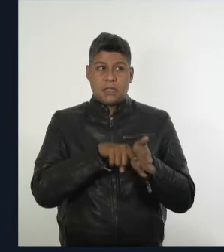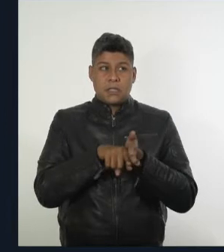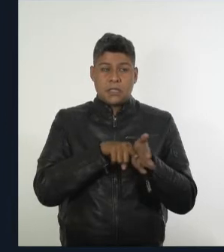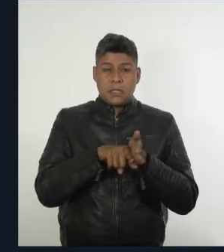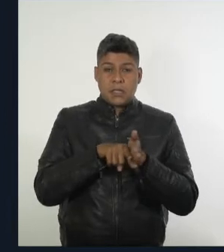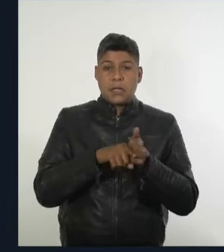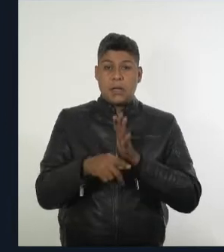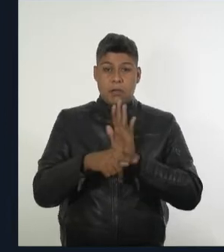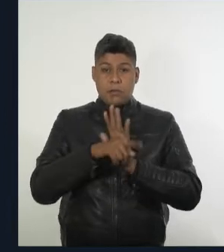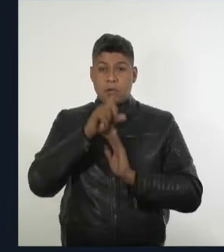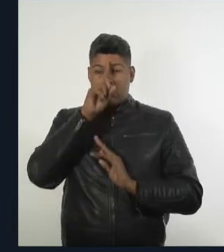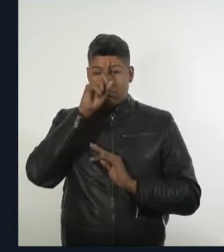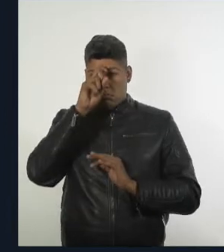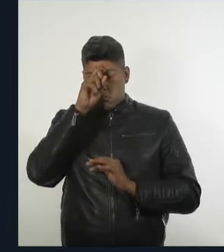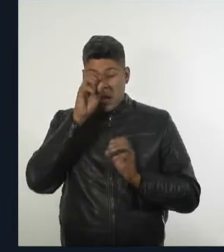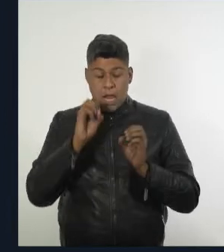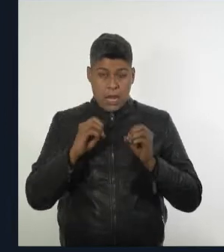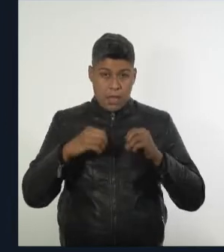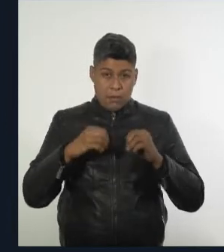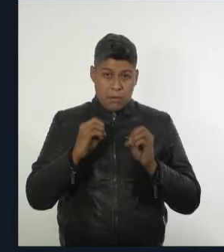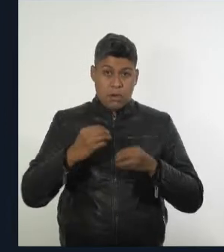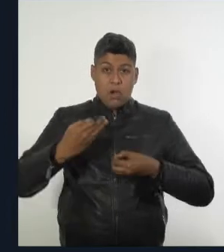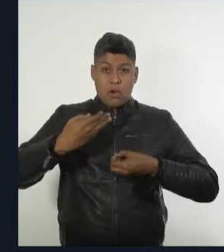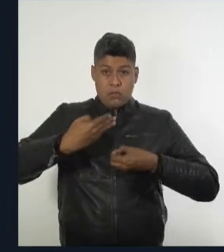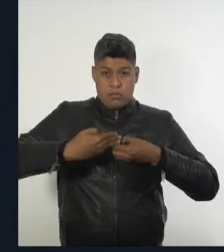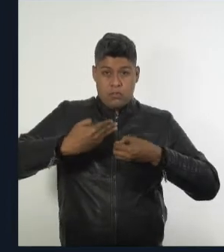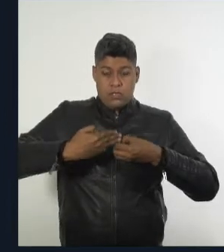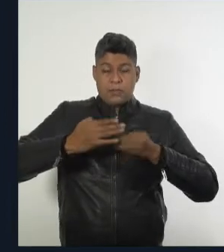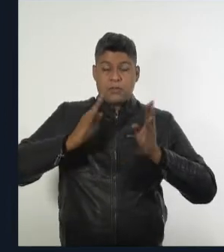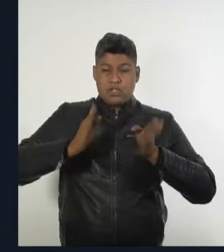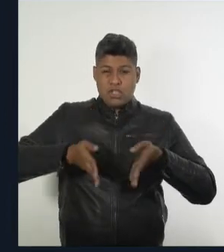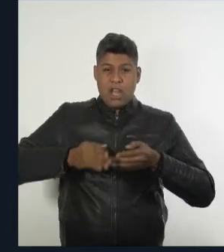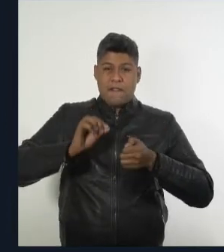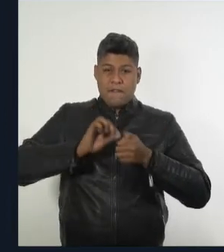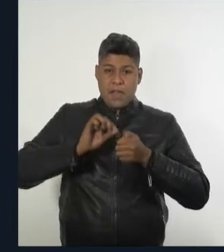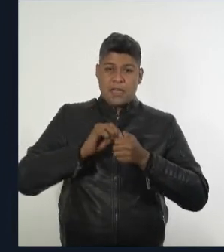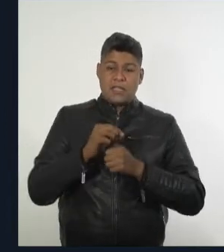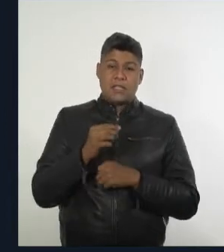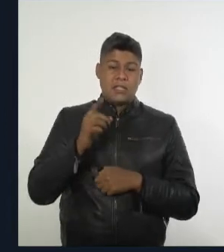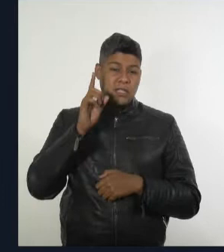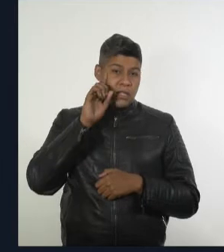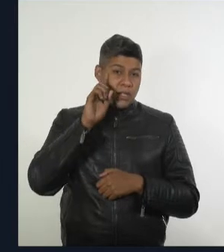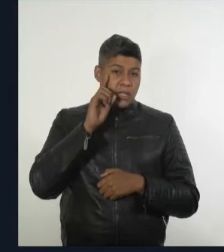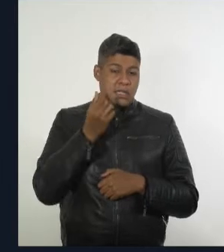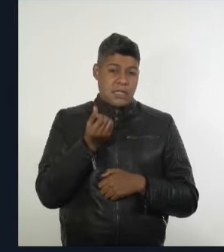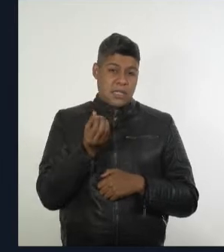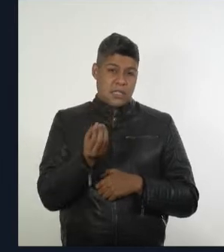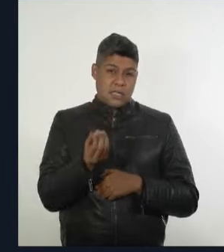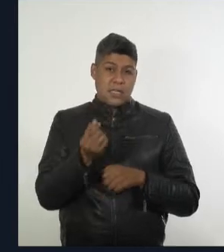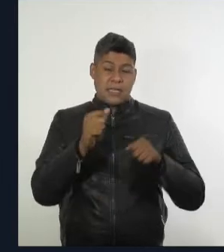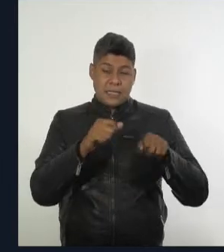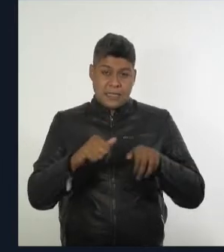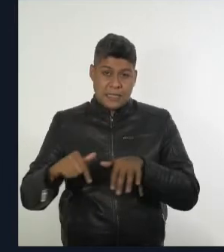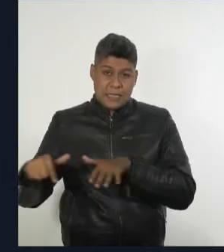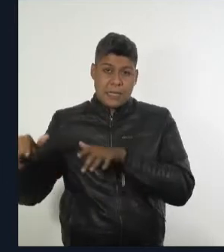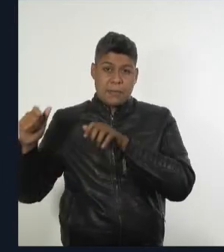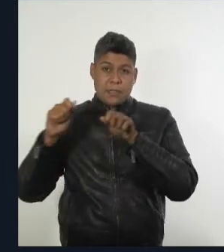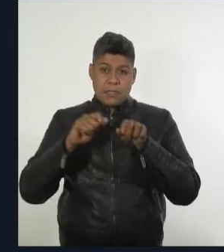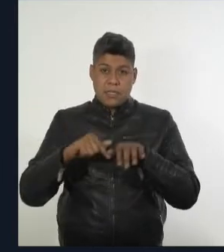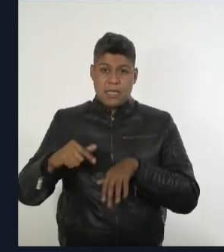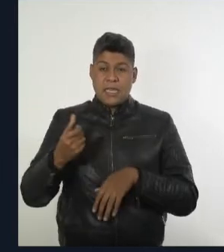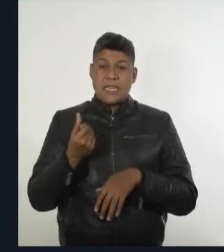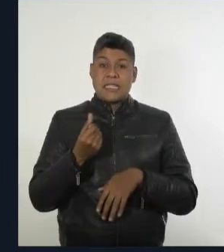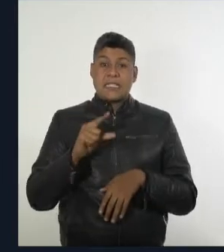investigação clínica e laboratorial, o que o município já vem fazendo há mais de 60 dias. Semanalmente,